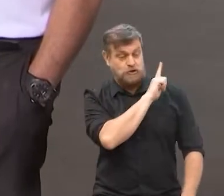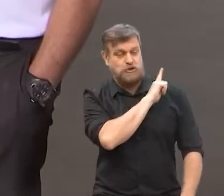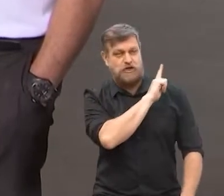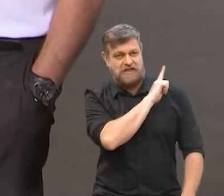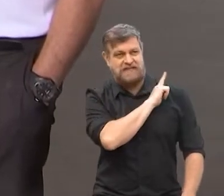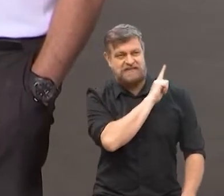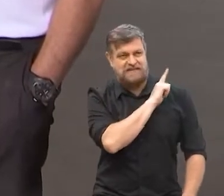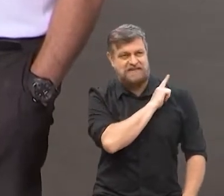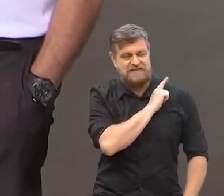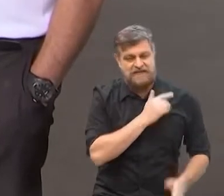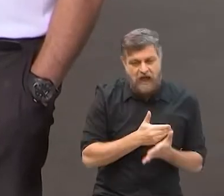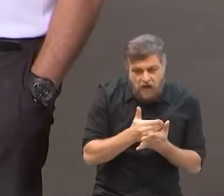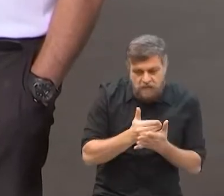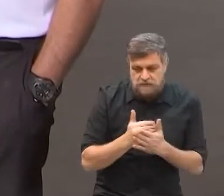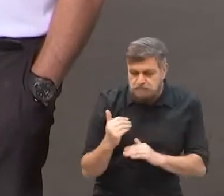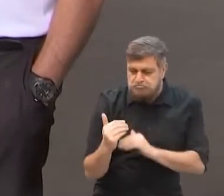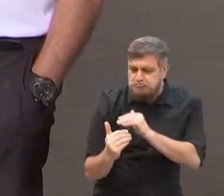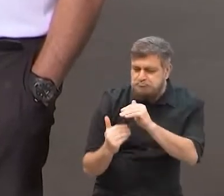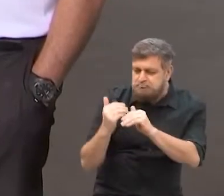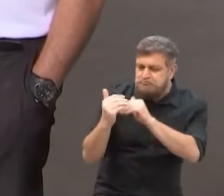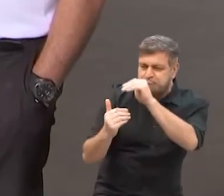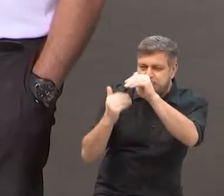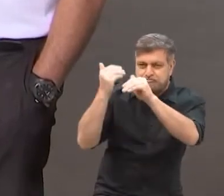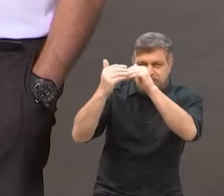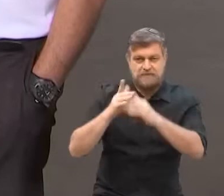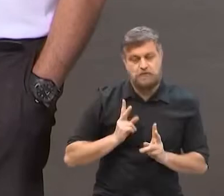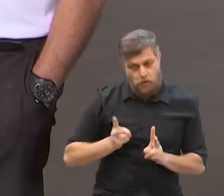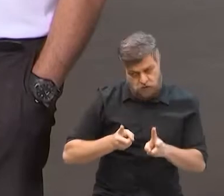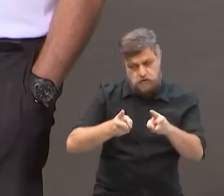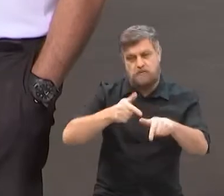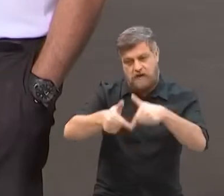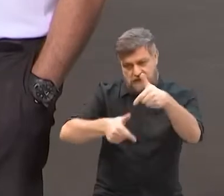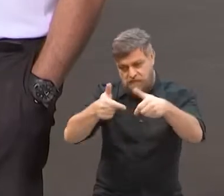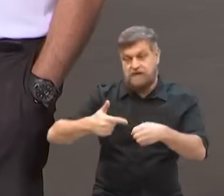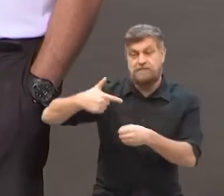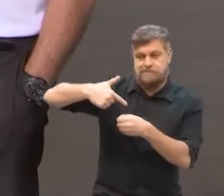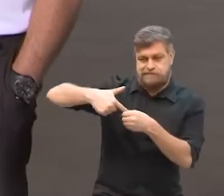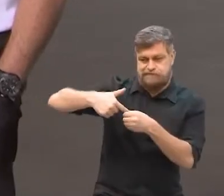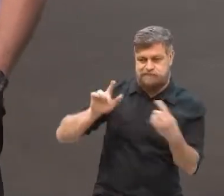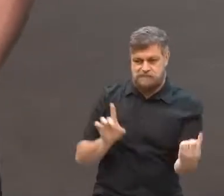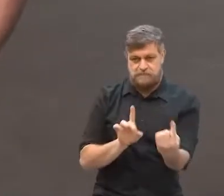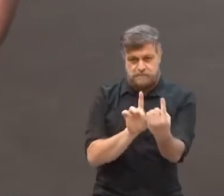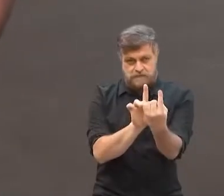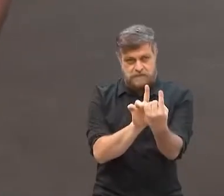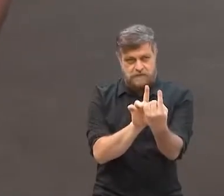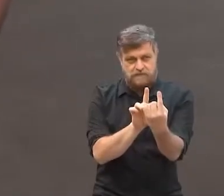é gerente. Começou, foi subindo. Claro que continua atuando, né? Como frentista. Ou na mão na massa, né, Reginaldo?